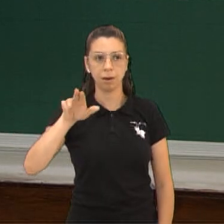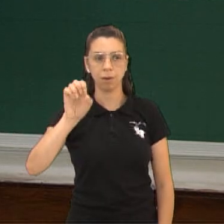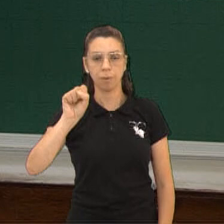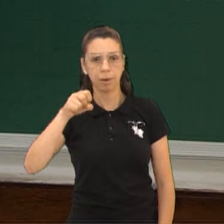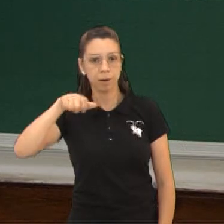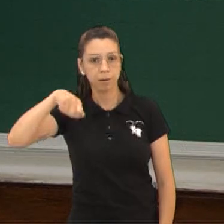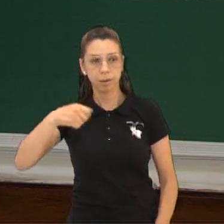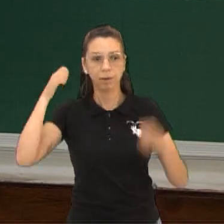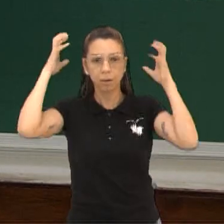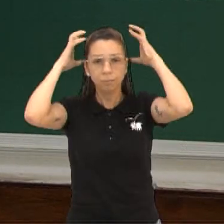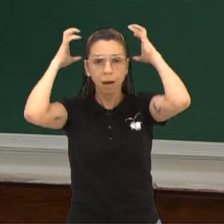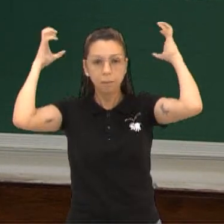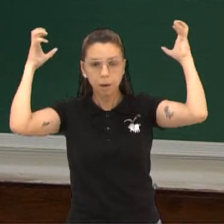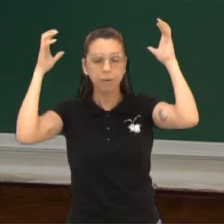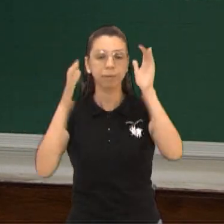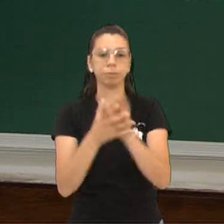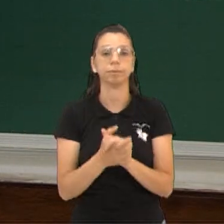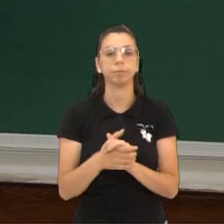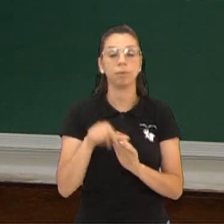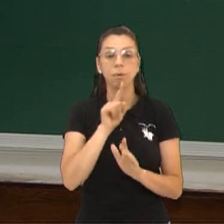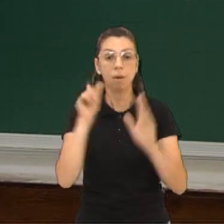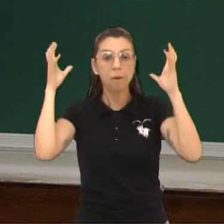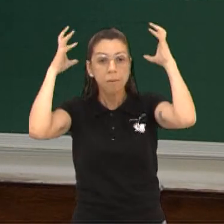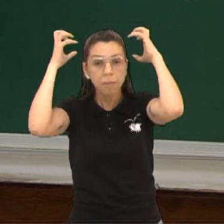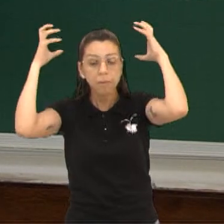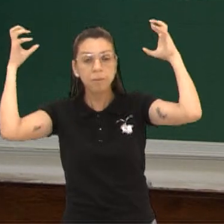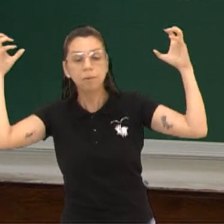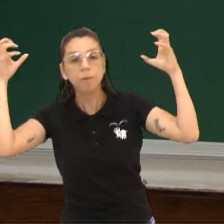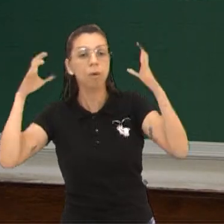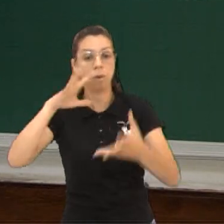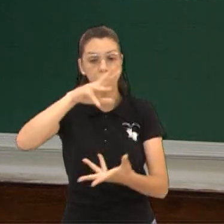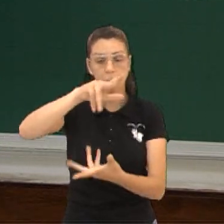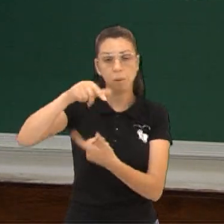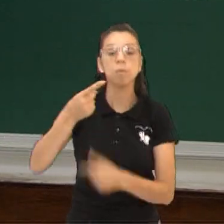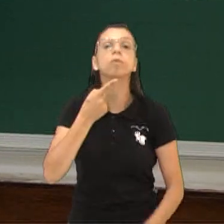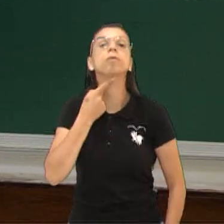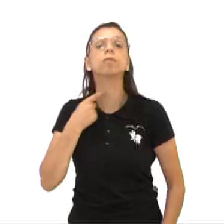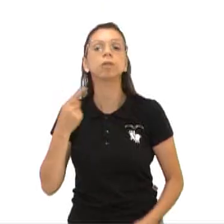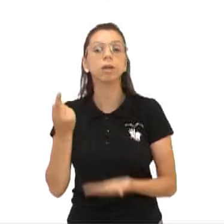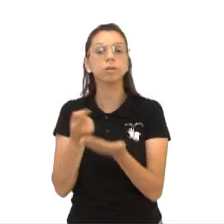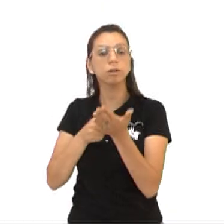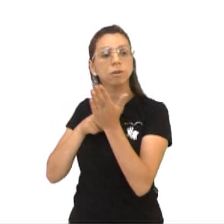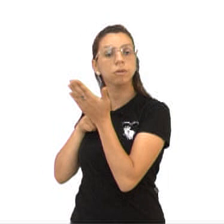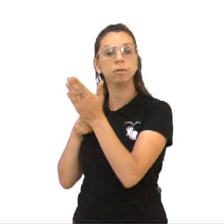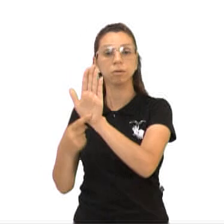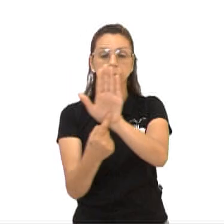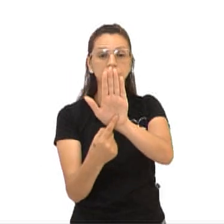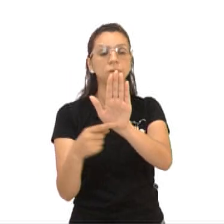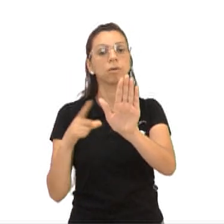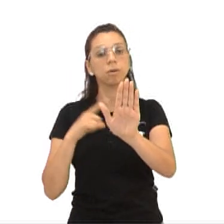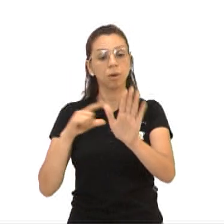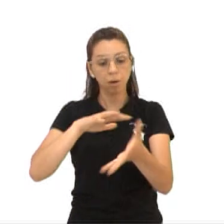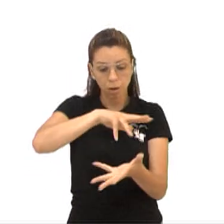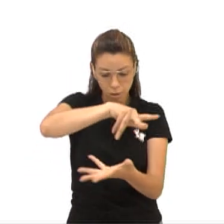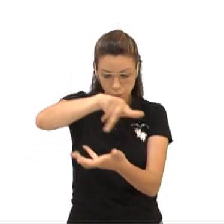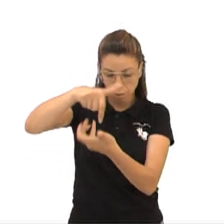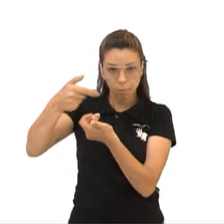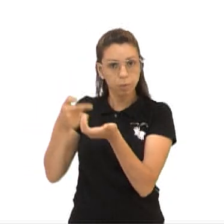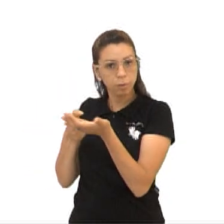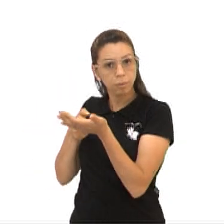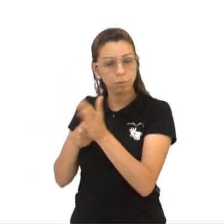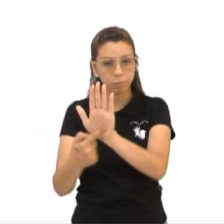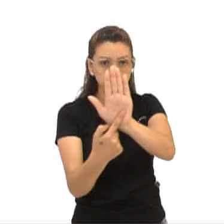dele. O Schopenhauer, na obra O Mundo como Vontade e Representação, ele nos fala que o mundo é minha